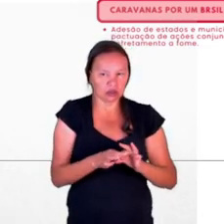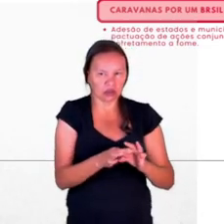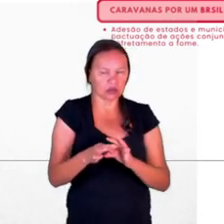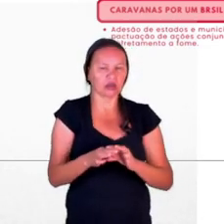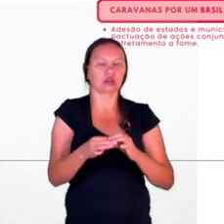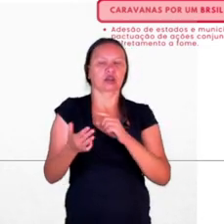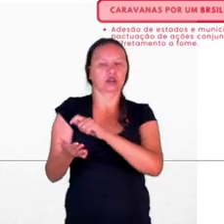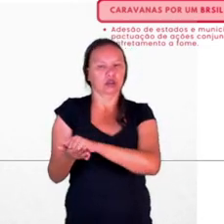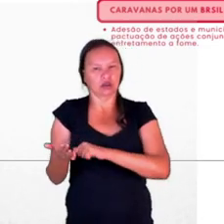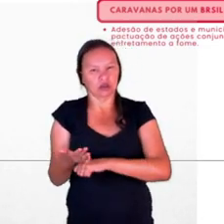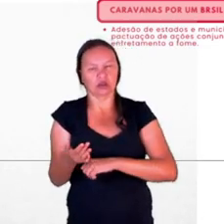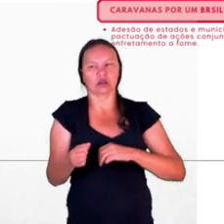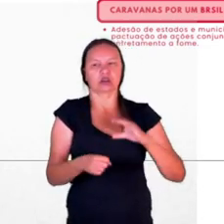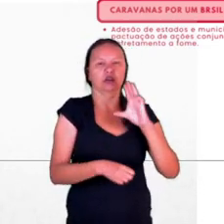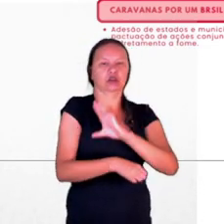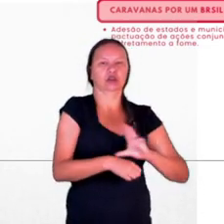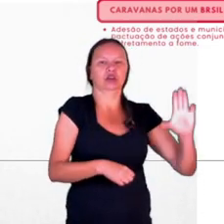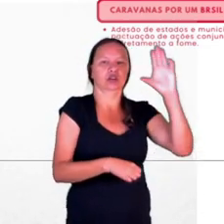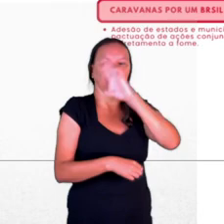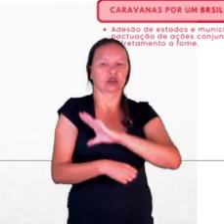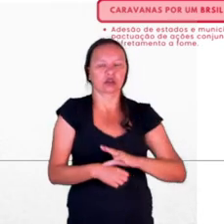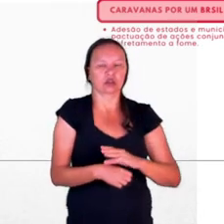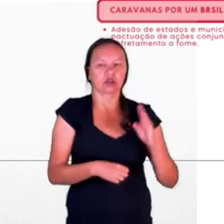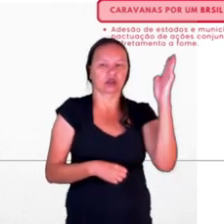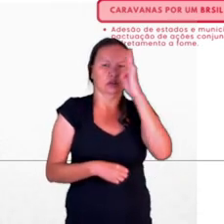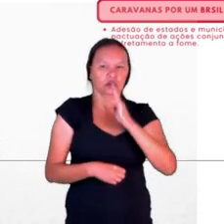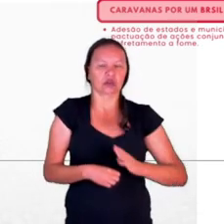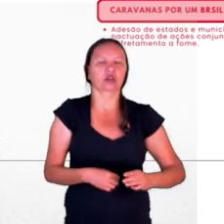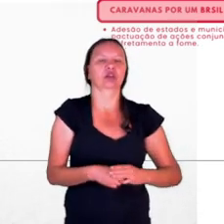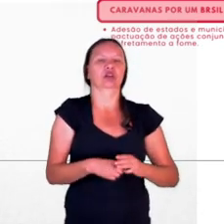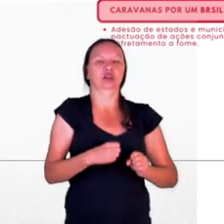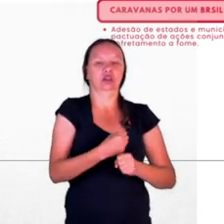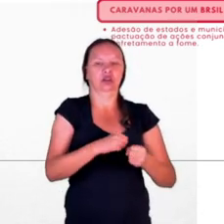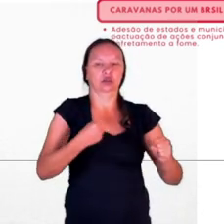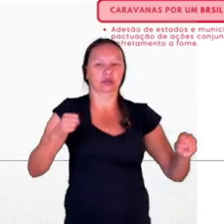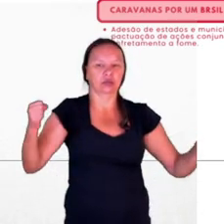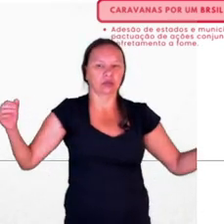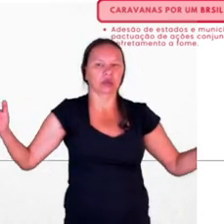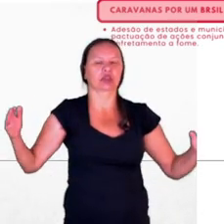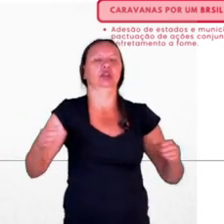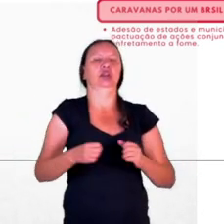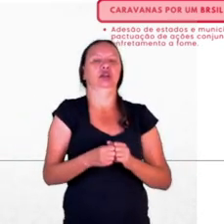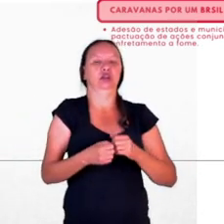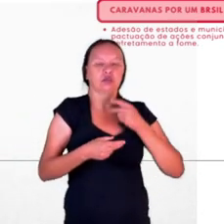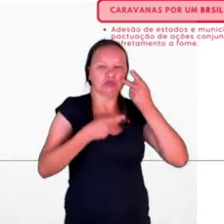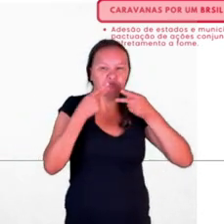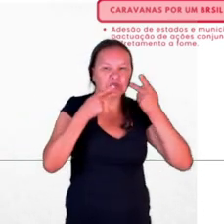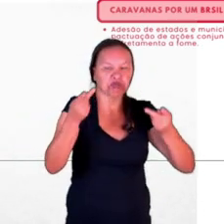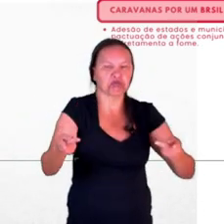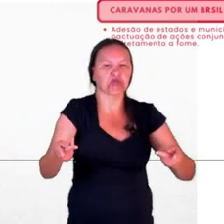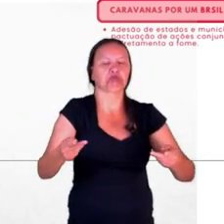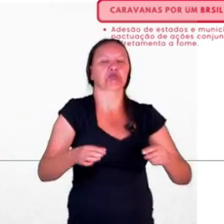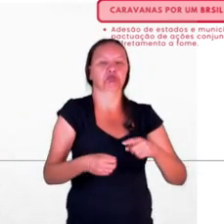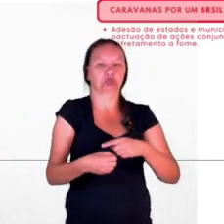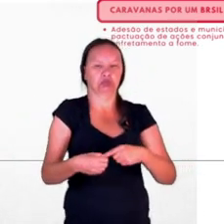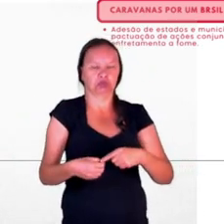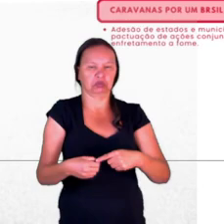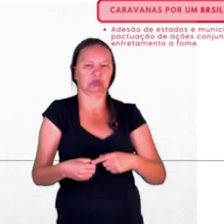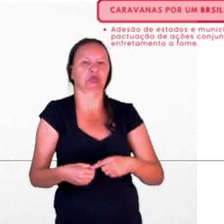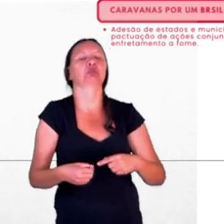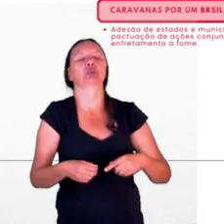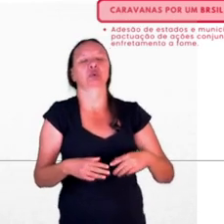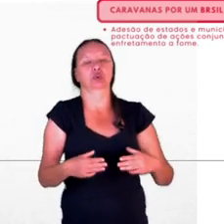internacional então de levar eh e qualificar e amplificar eh essa discussão também nesses espaços de de